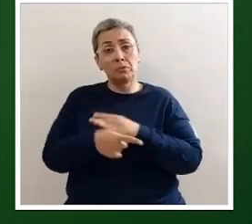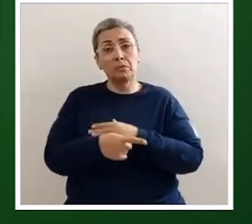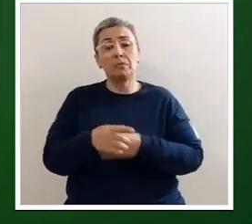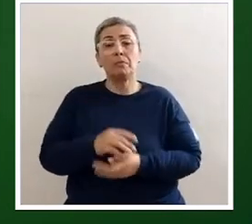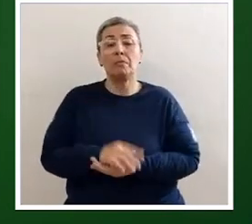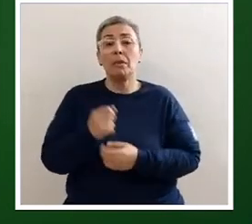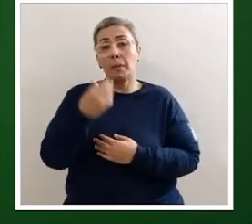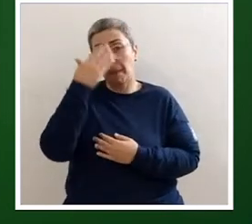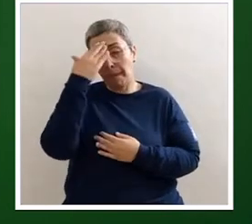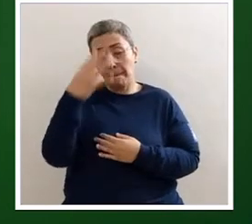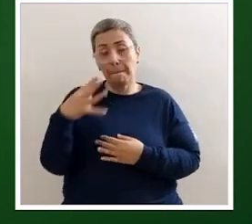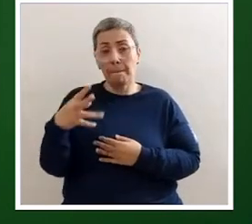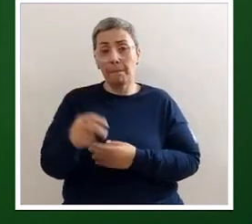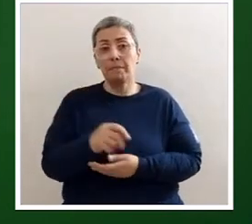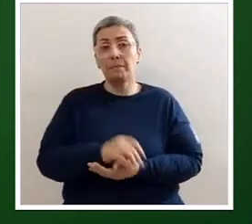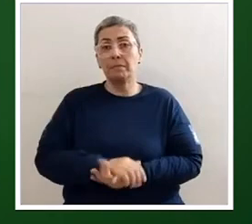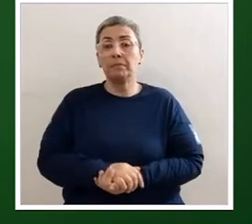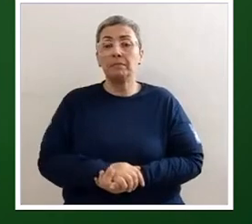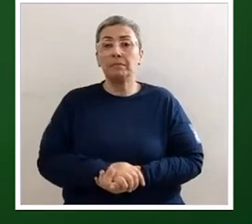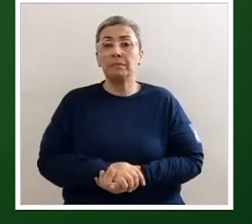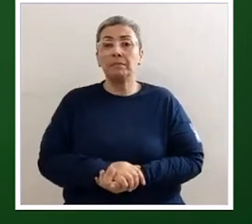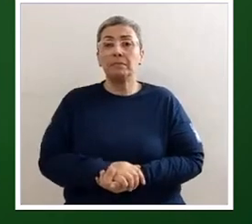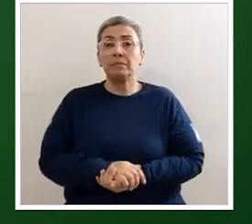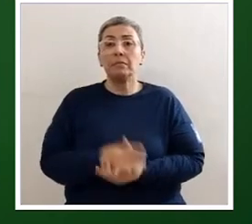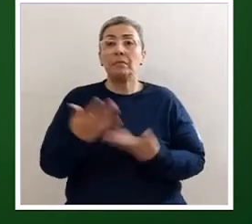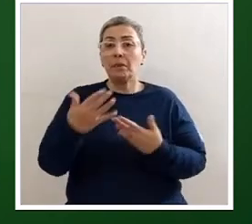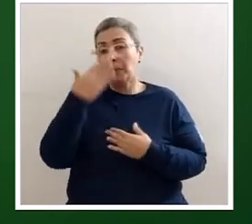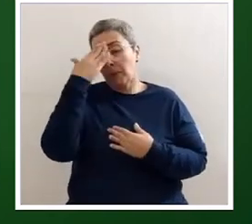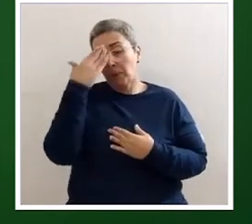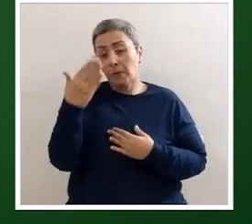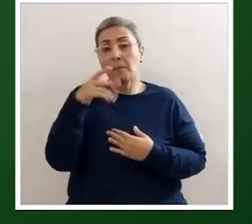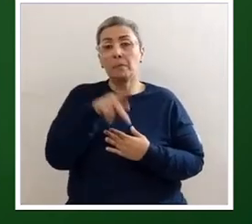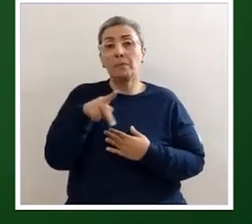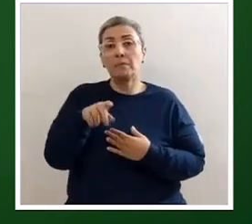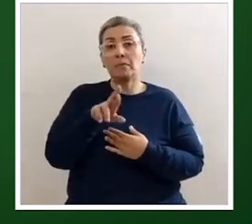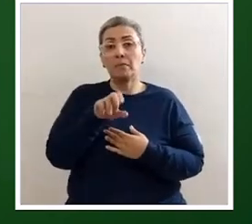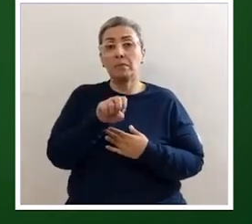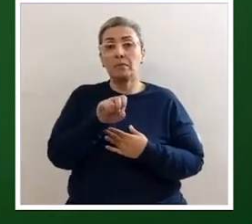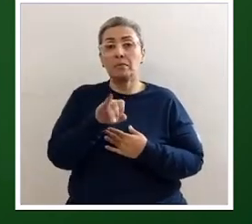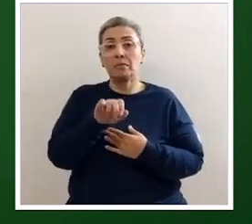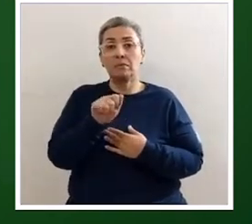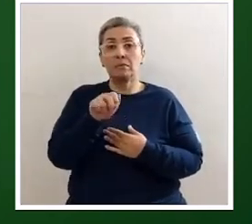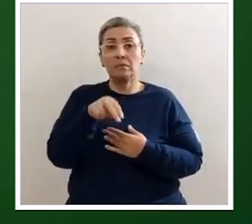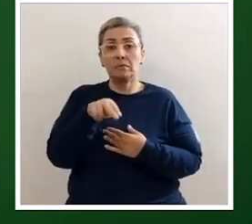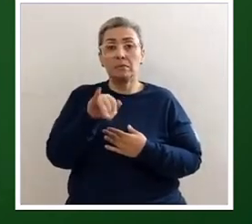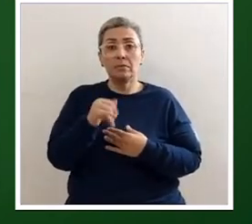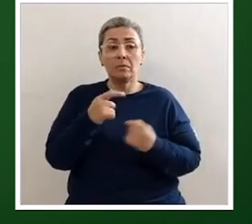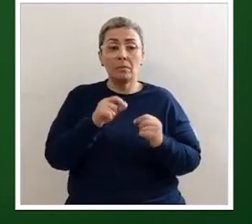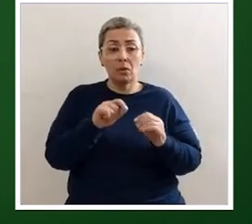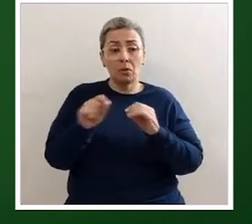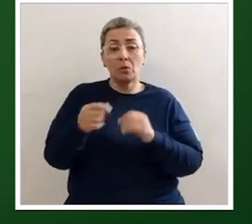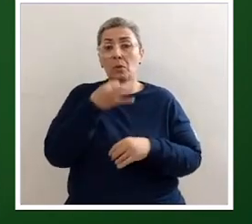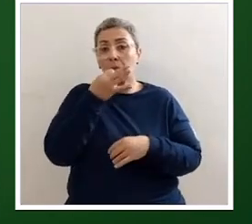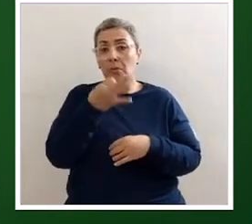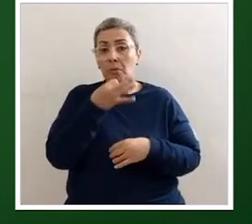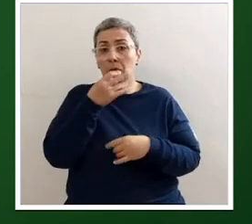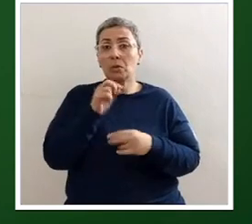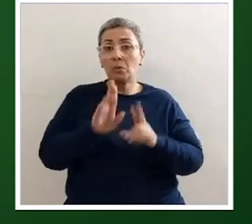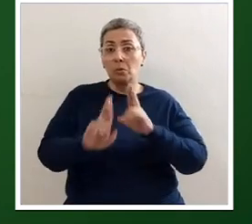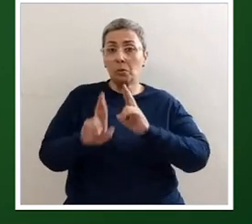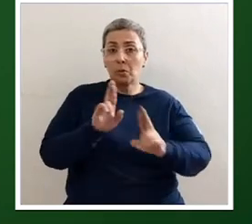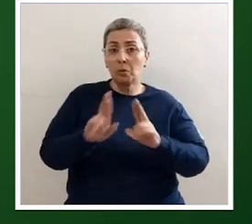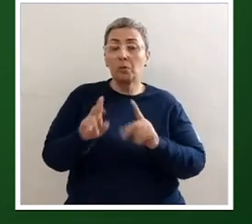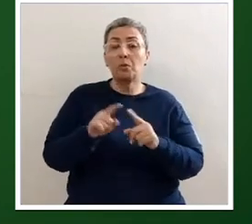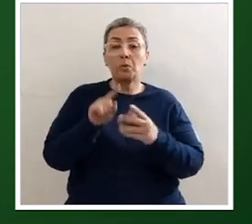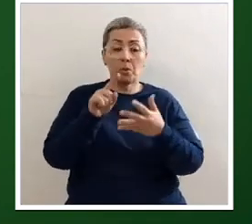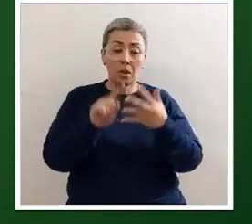muito obrigada a todos muito obrigado eu sou Roseane eu passo então para poder fazer seus comentários e respostas